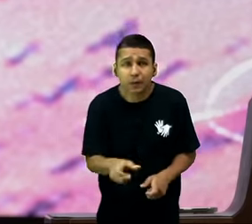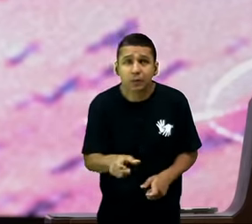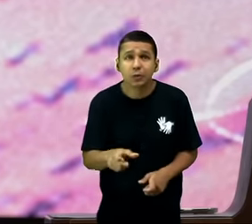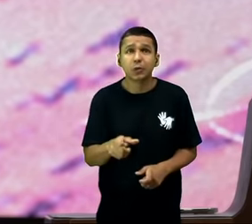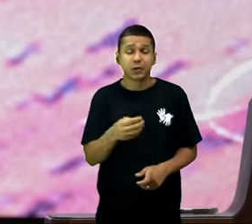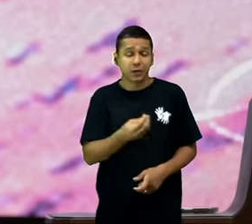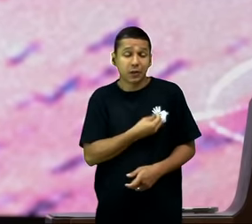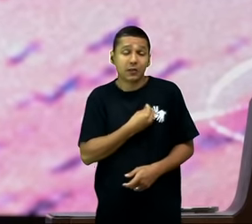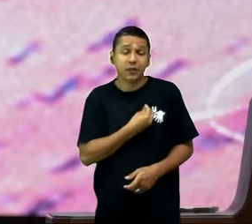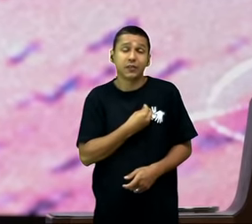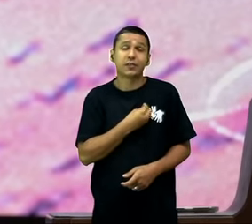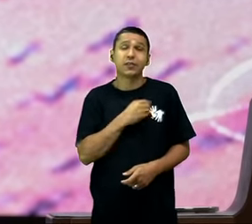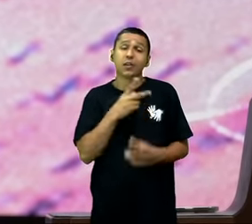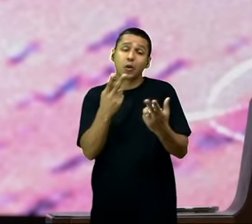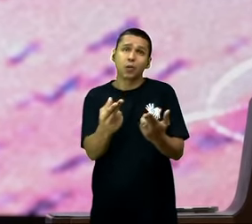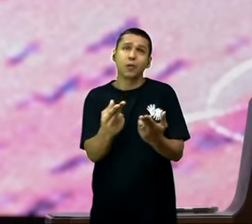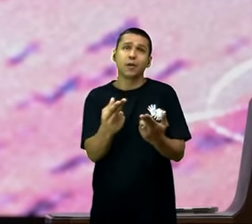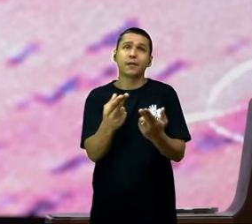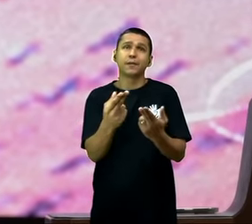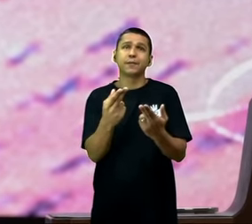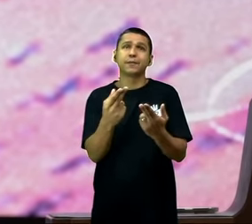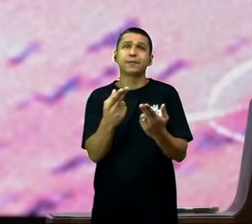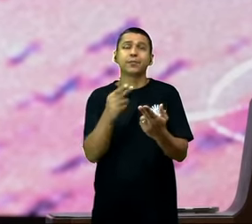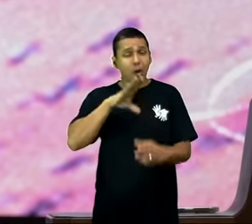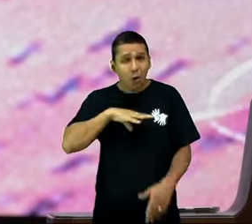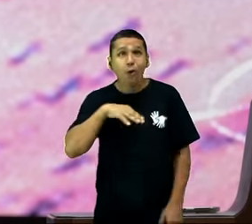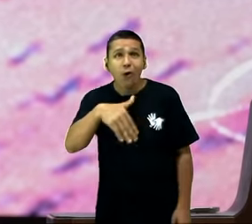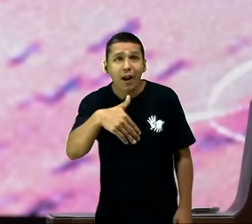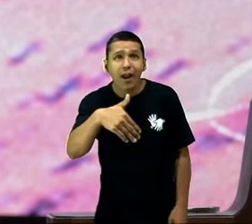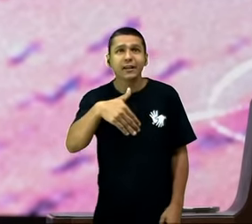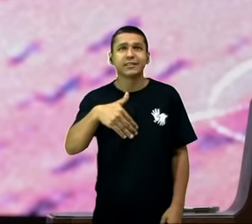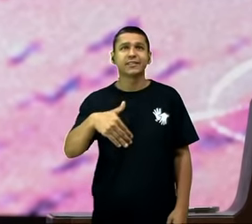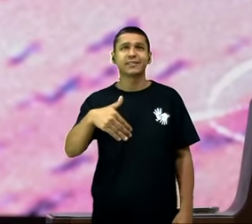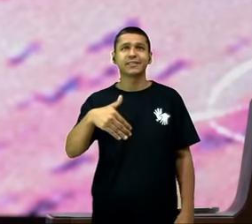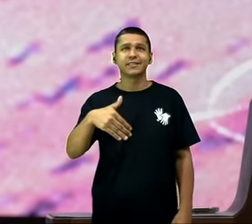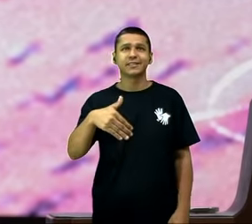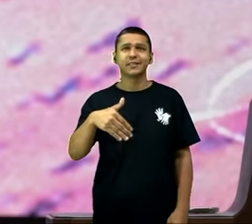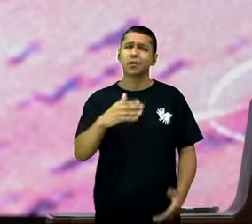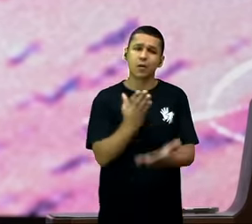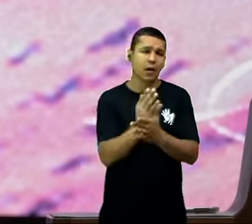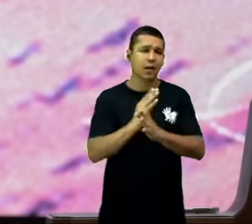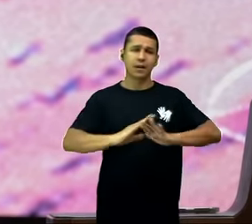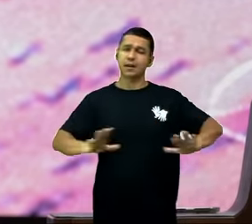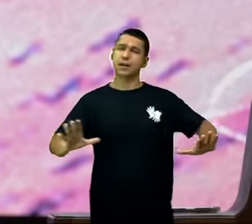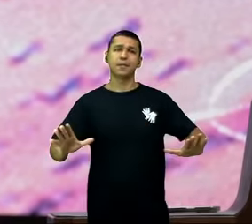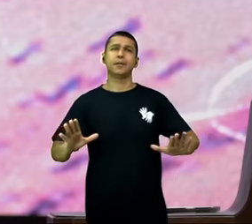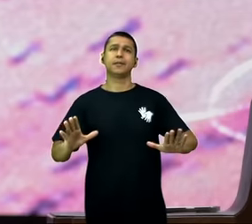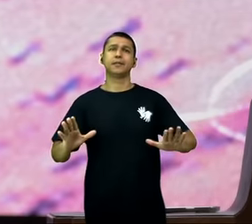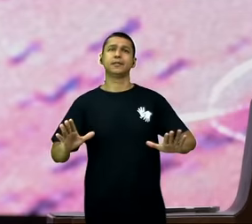irmão? Tem coragem de ouvir? Ou é melhor encerrar a mensagem?